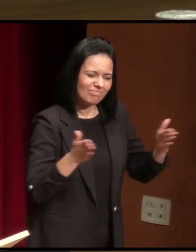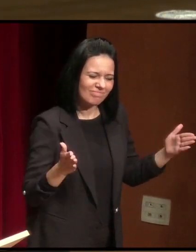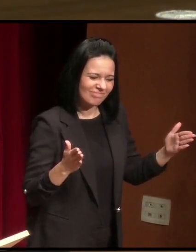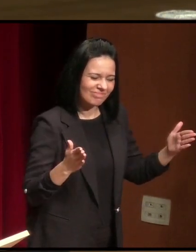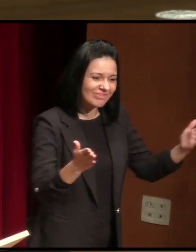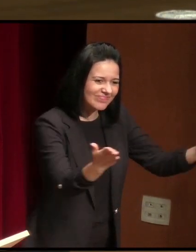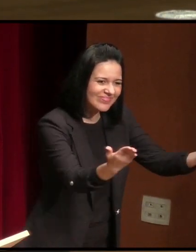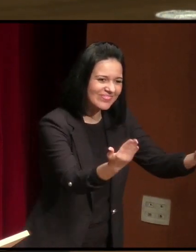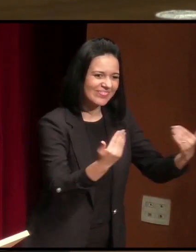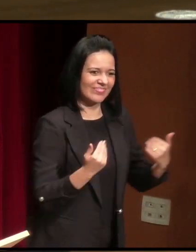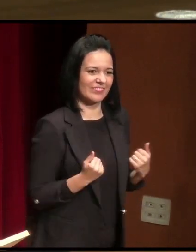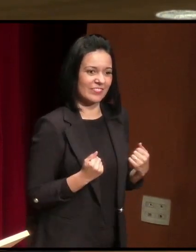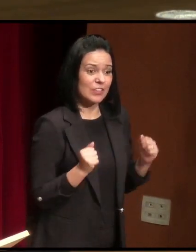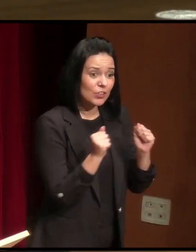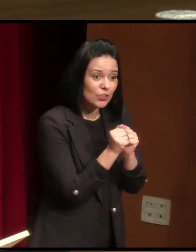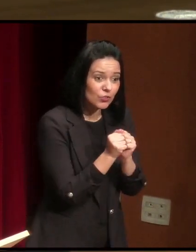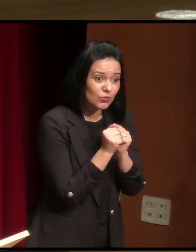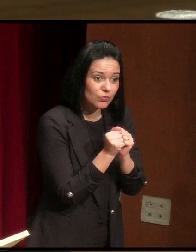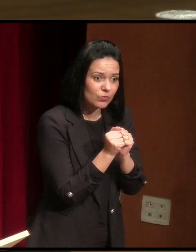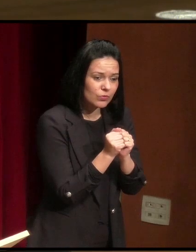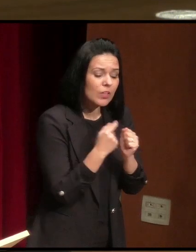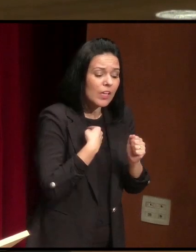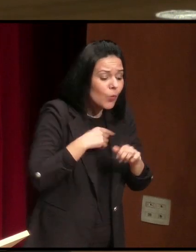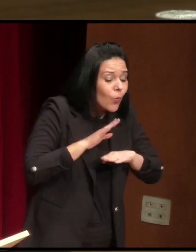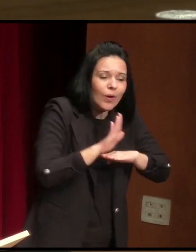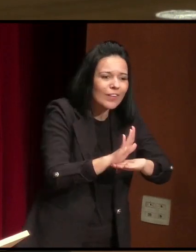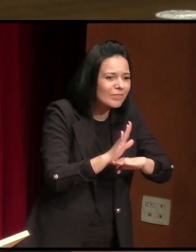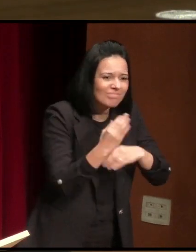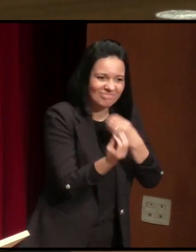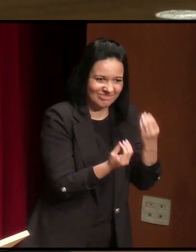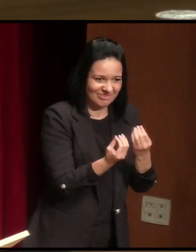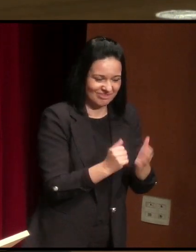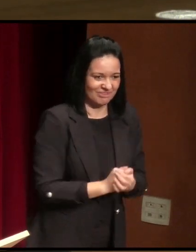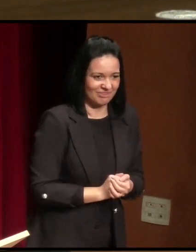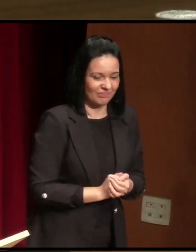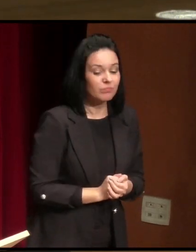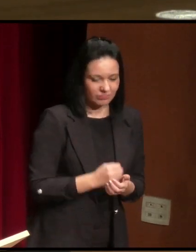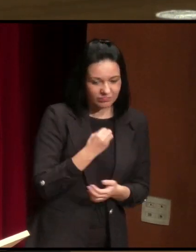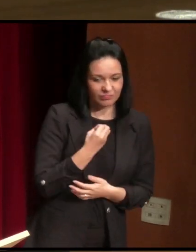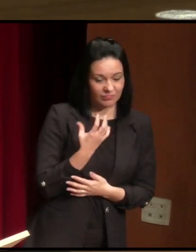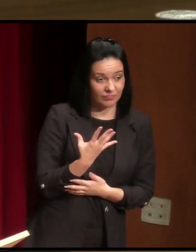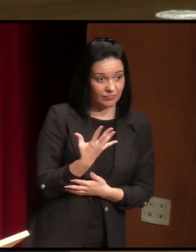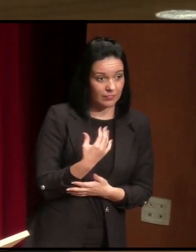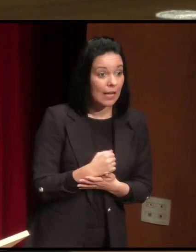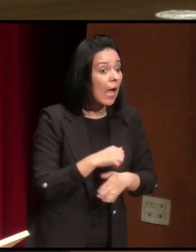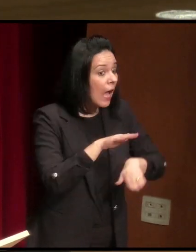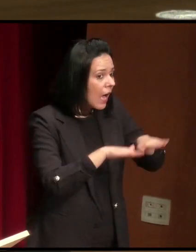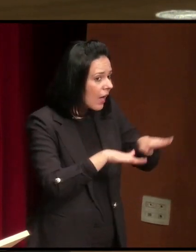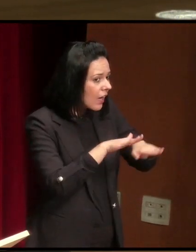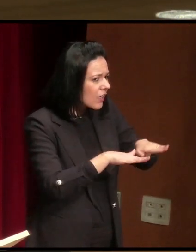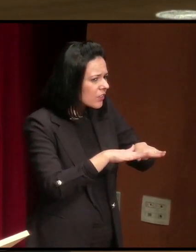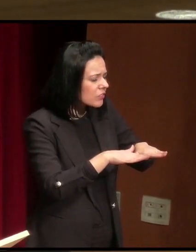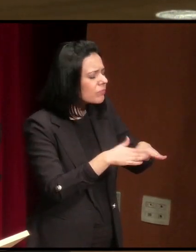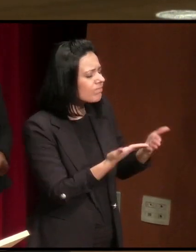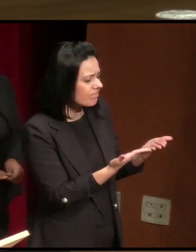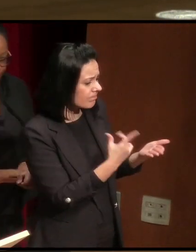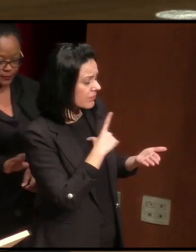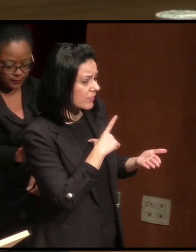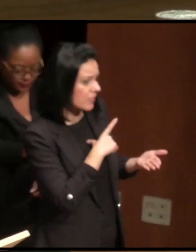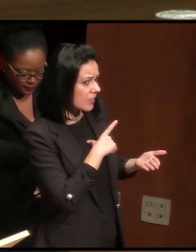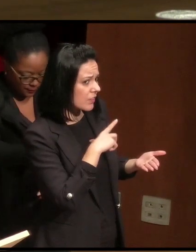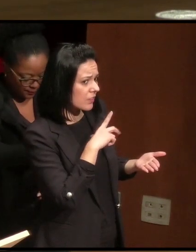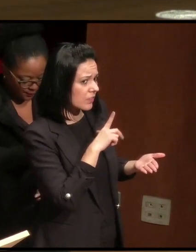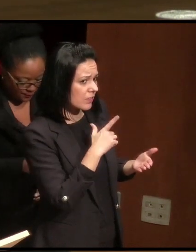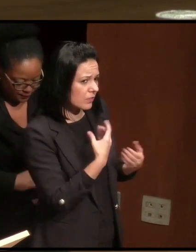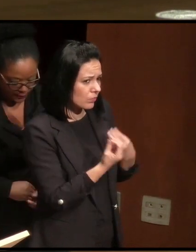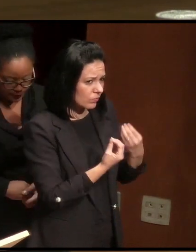Ele disse, né? O que eu posso fazer para te ajudar? Muito bom. Às vezes não tem o Braille, Vinícius, sim, mas você pode usar